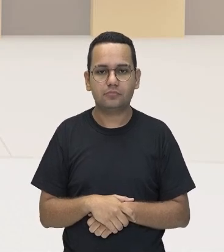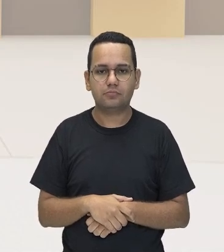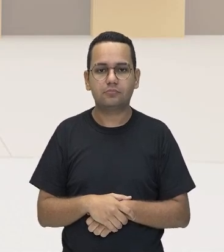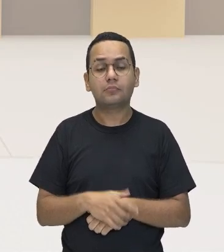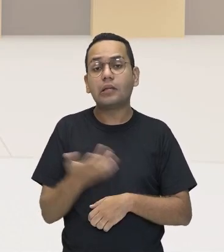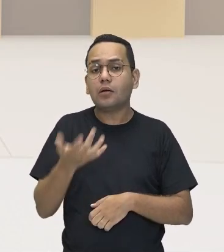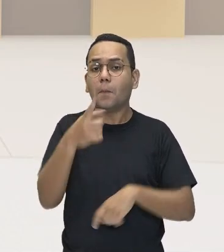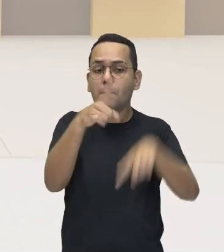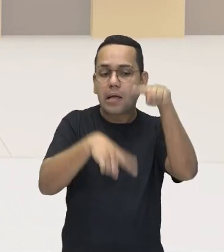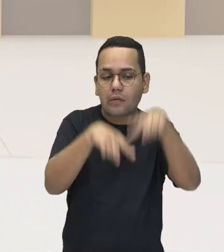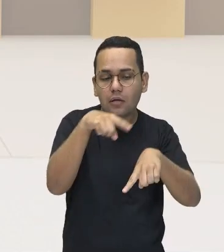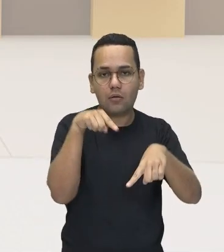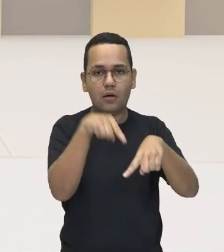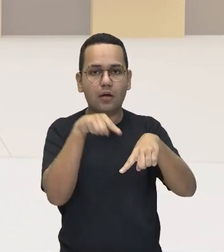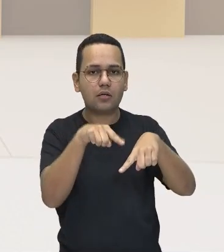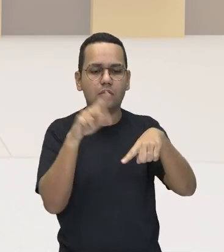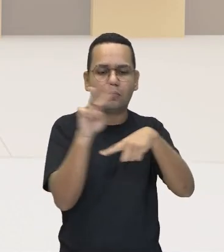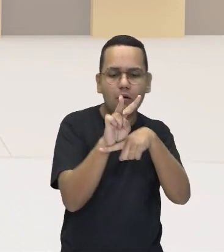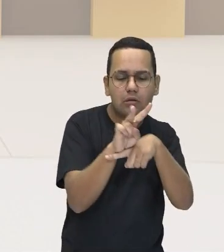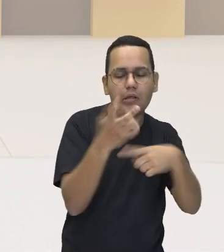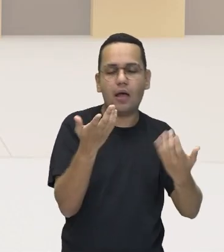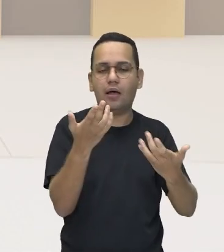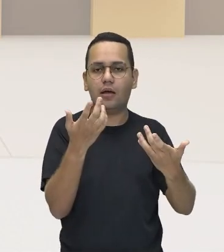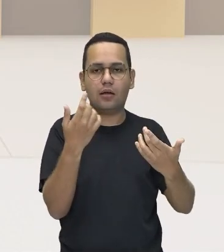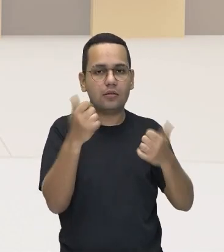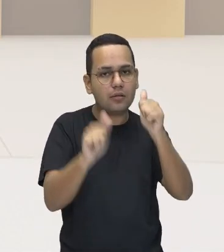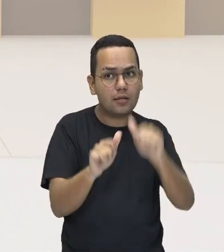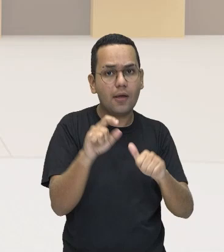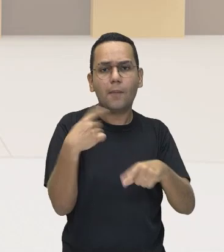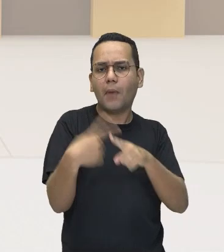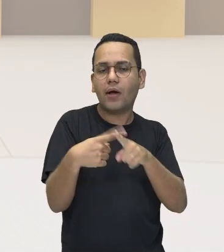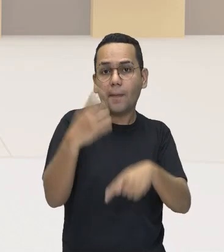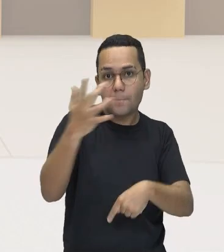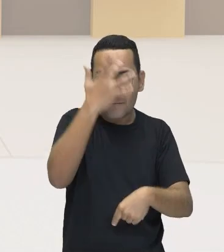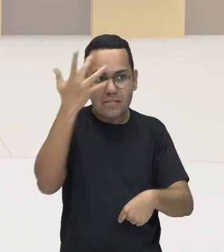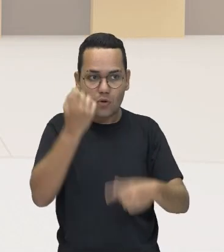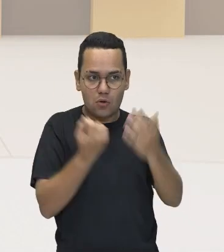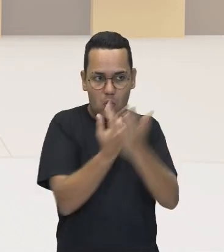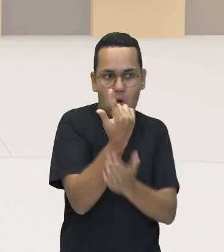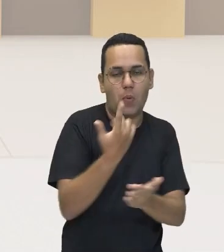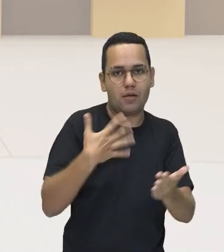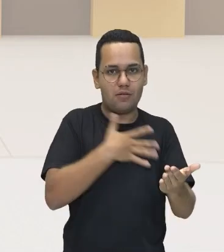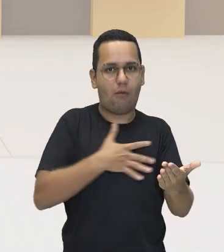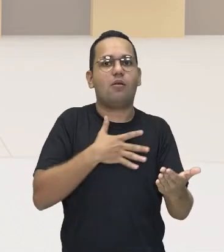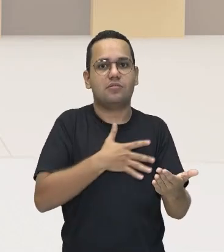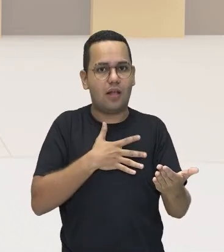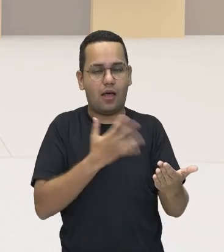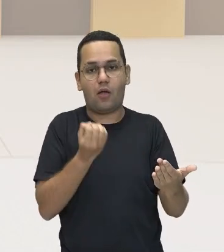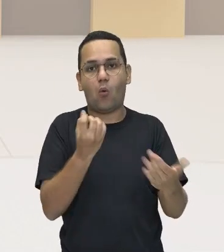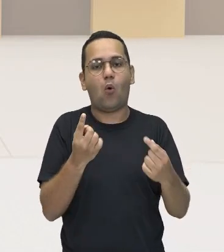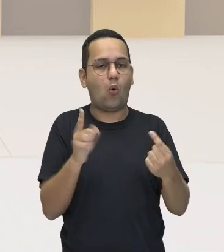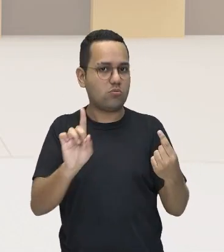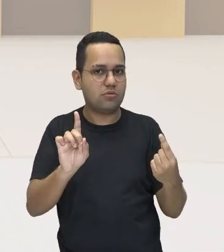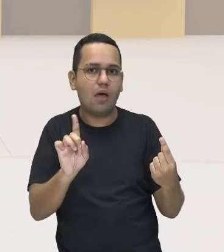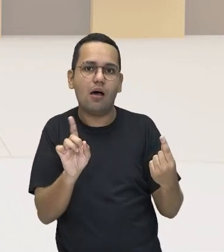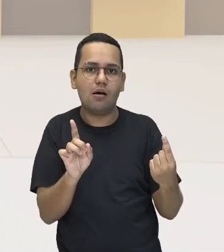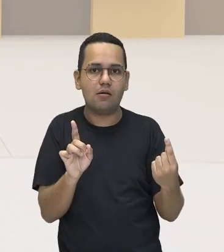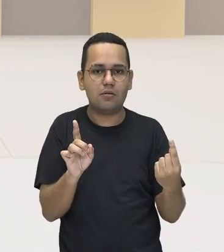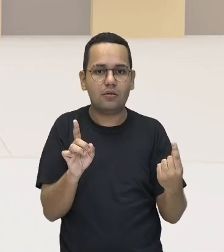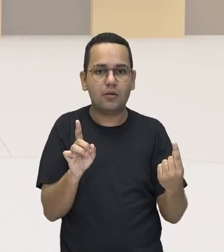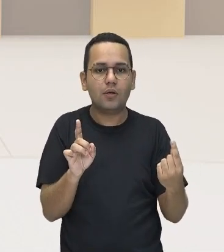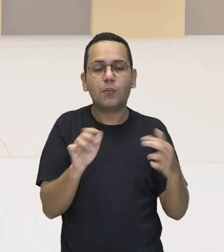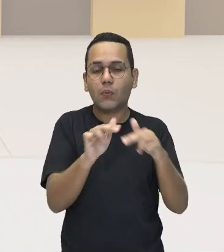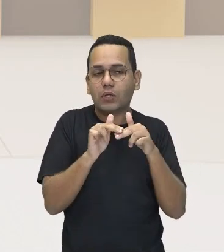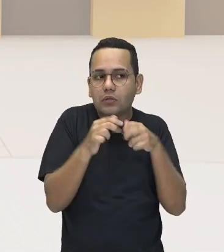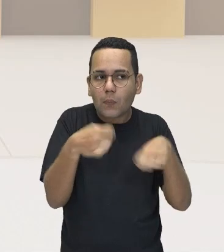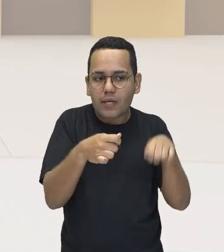pessoas estão felizes, se as pessoas não estão gostando, é importante também saber. Então, o que você vai fazer para melhorar cada